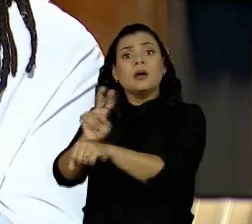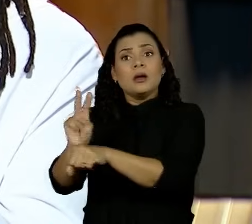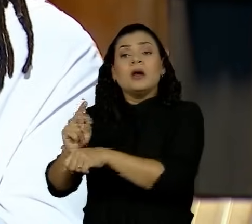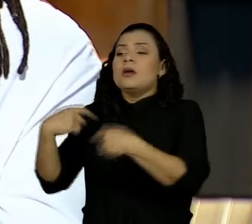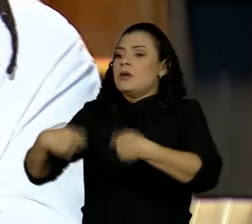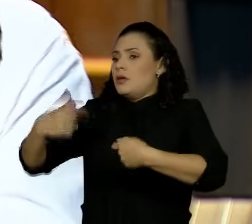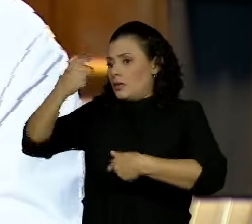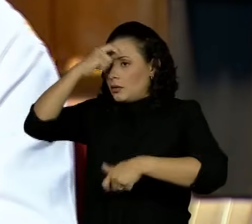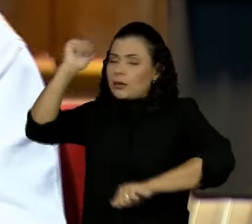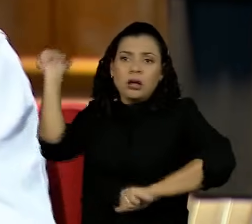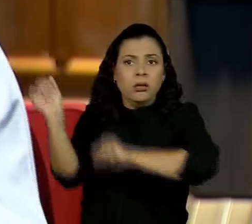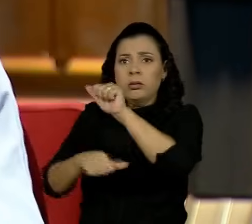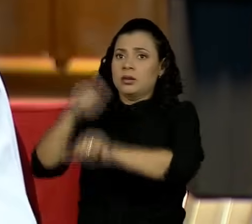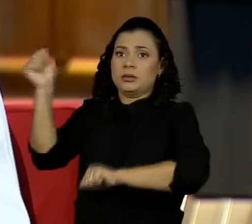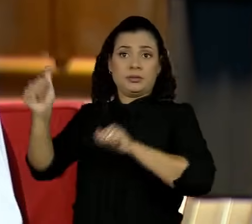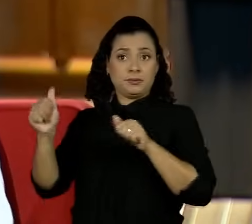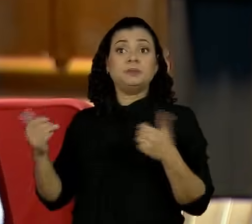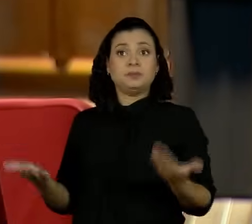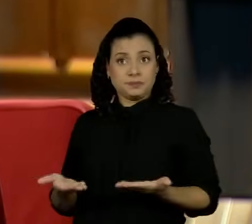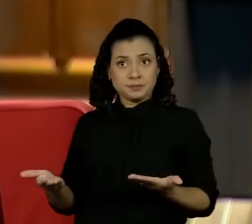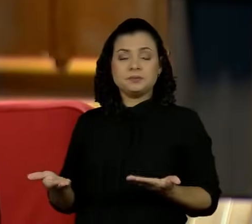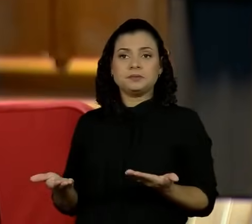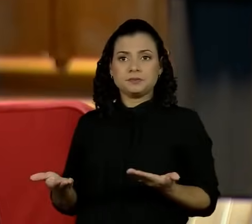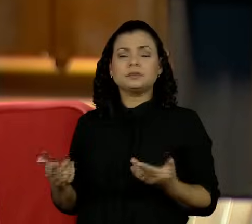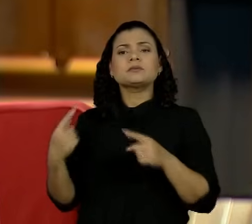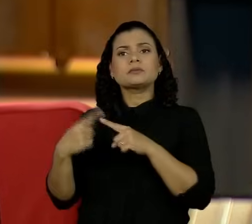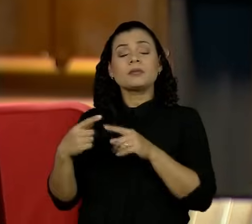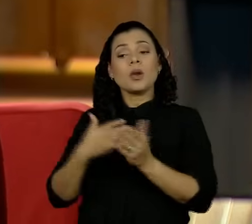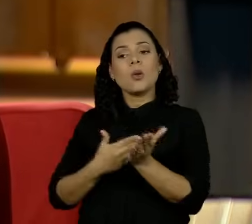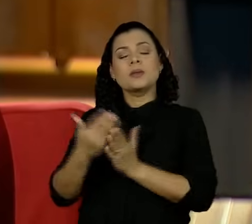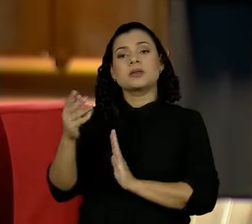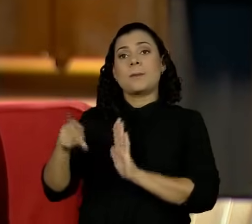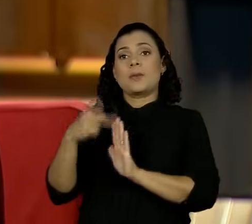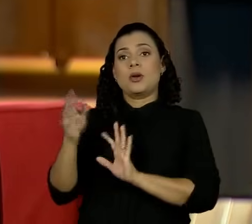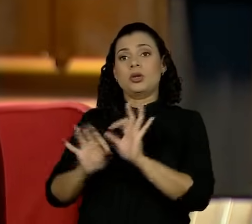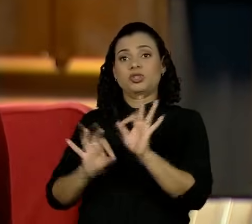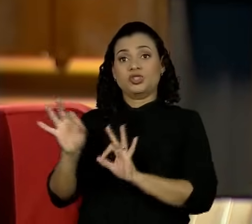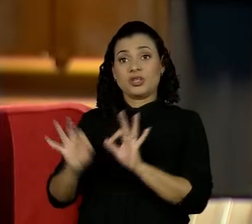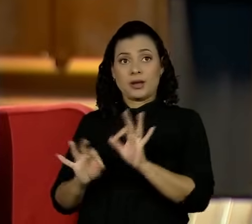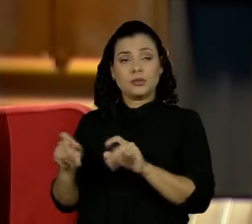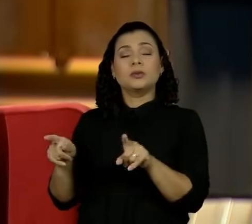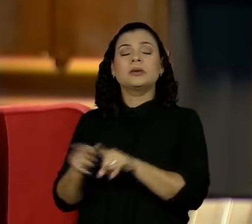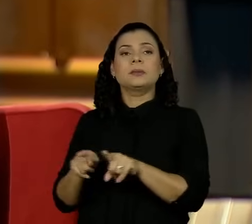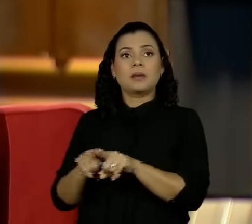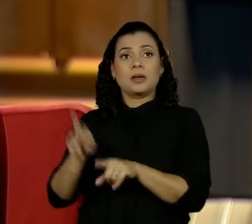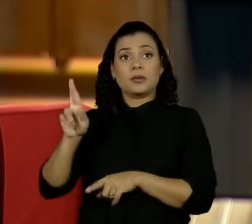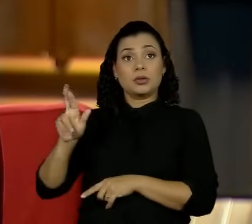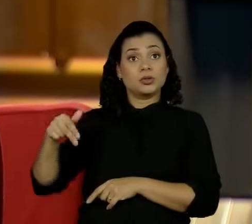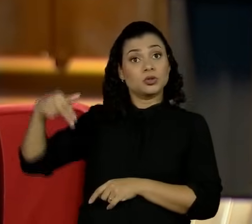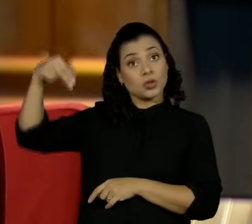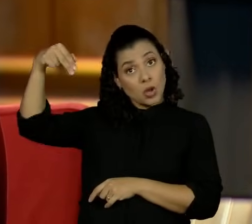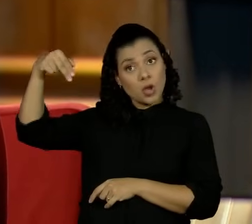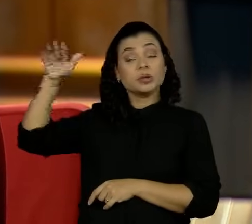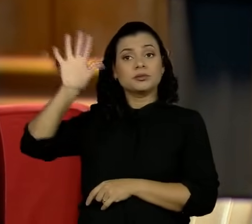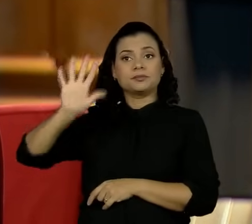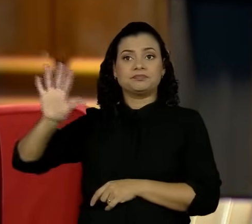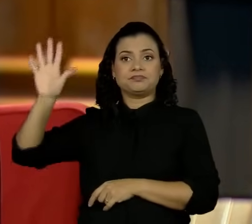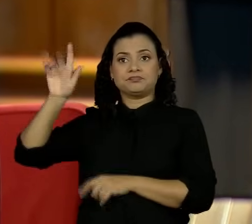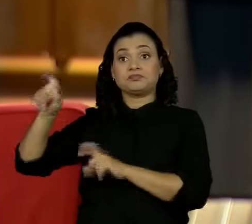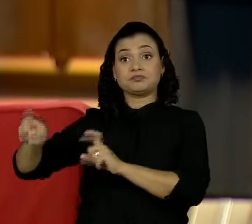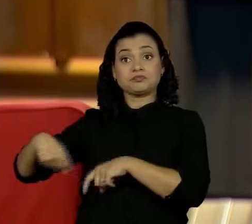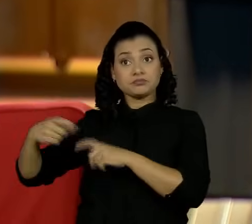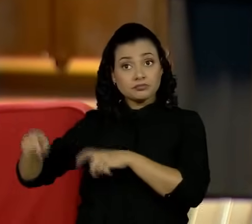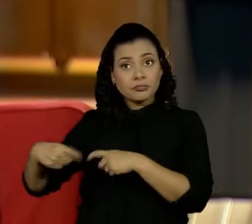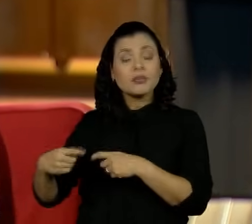essa história criando oportunidades. Então, nós estamos com um projeto no Rio Grande do Norte que vai acontecer na área rural, que vai